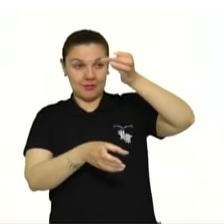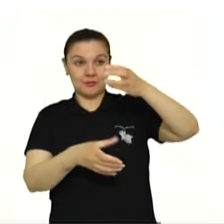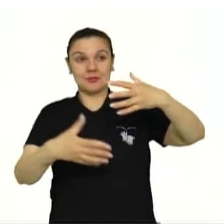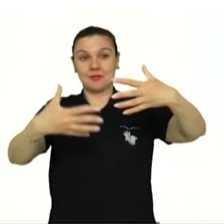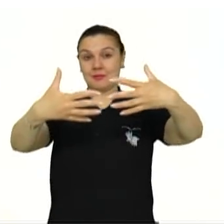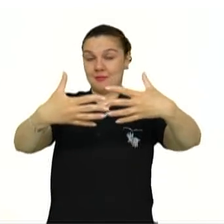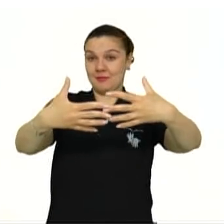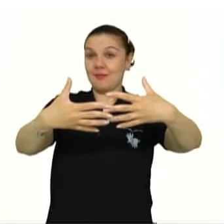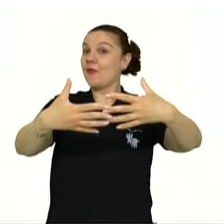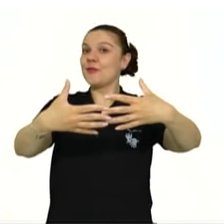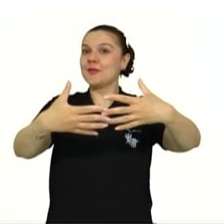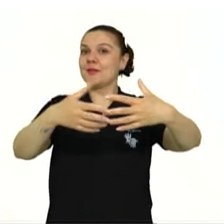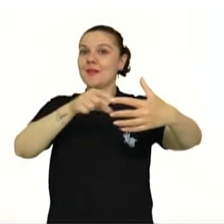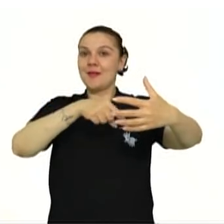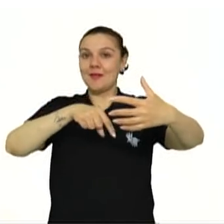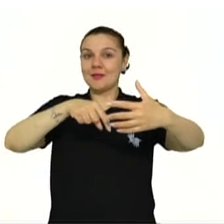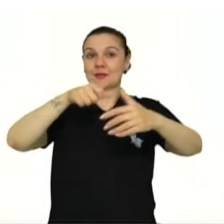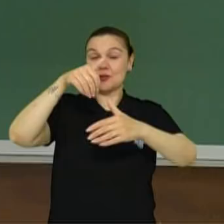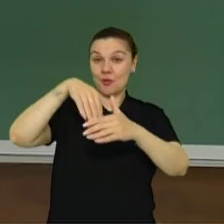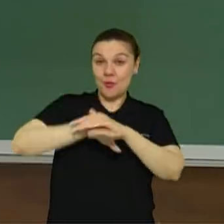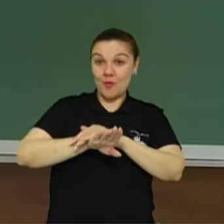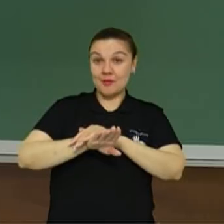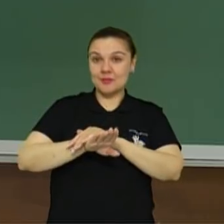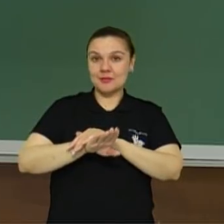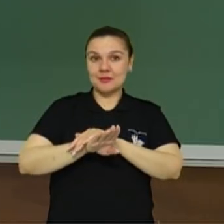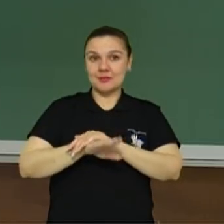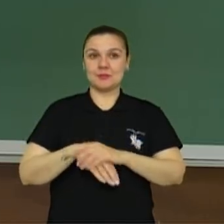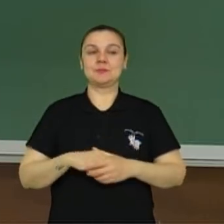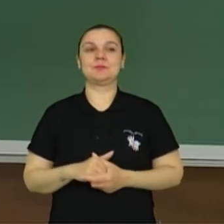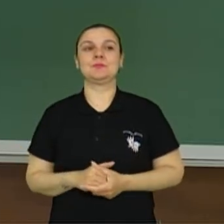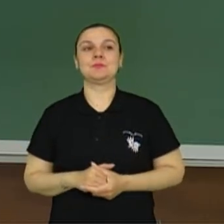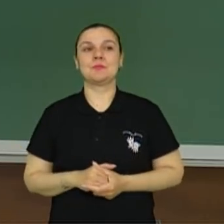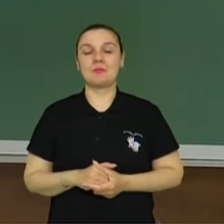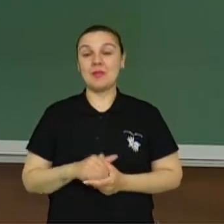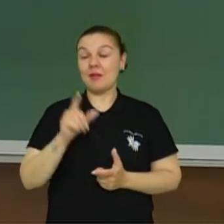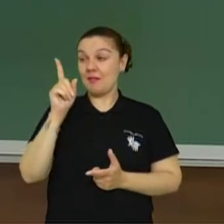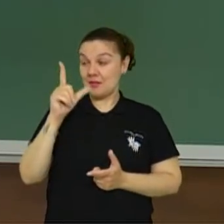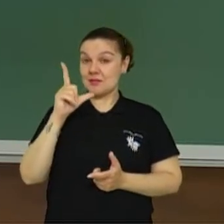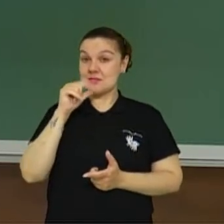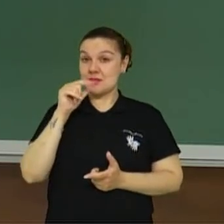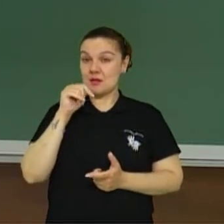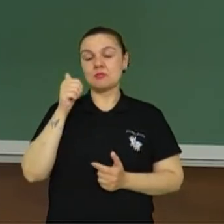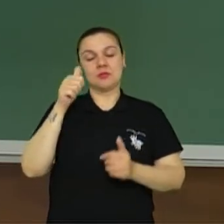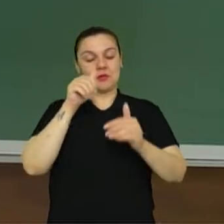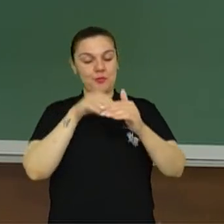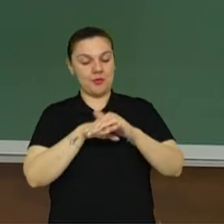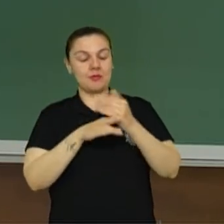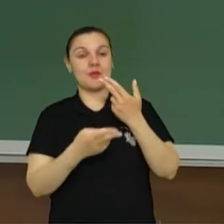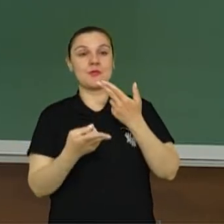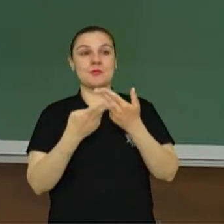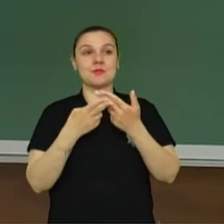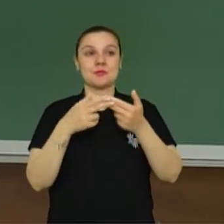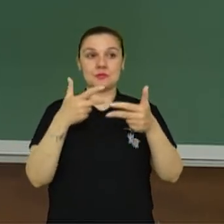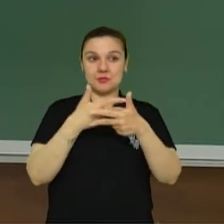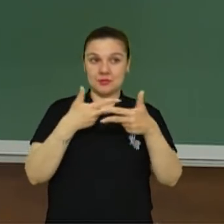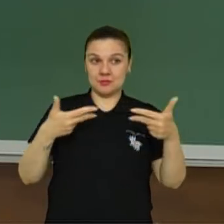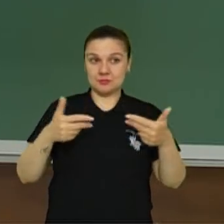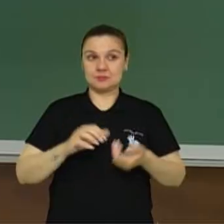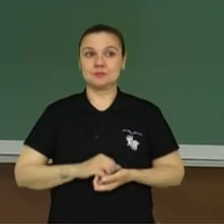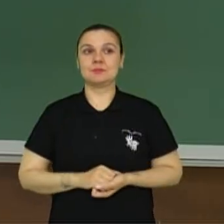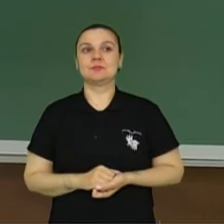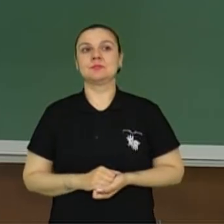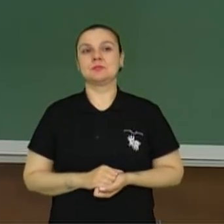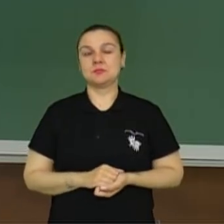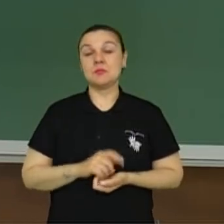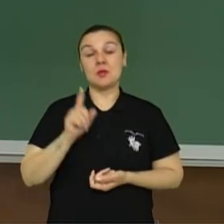viesse aonde? Em reservatórios, em caixas d'água. Então essa água provavelmente ela poderá ser